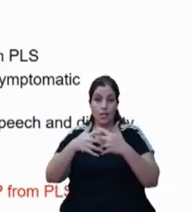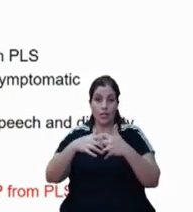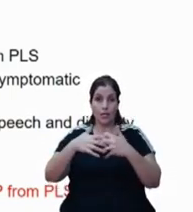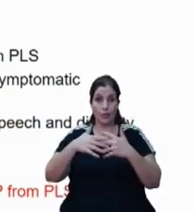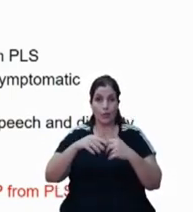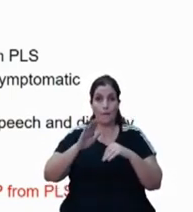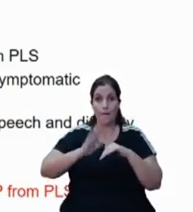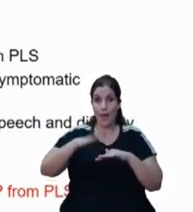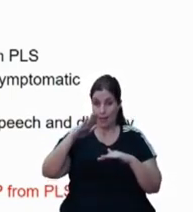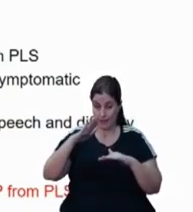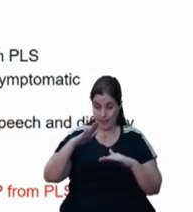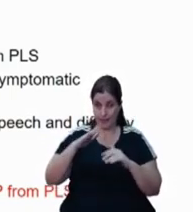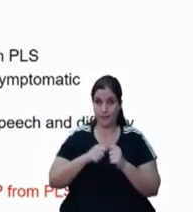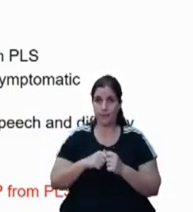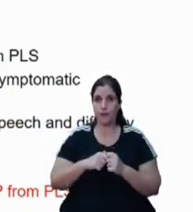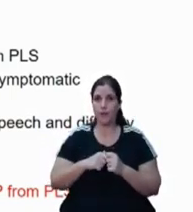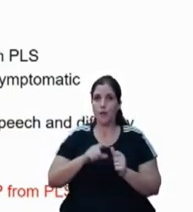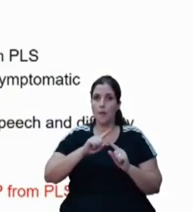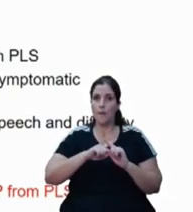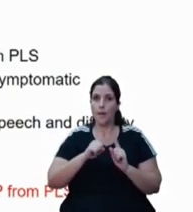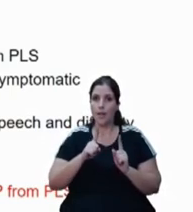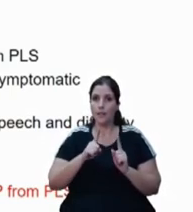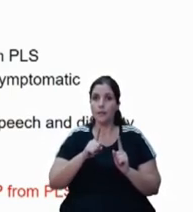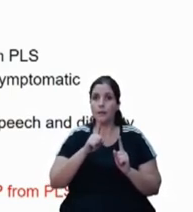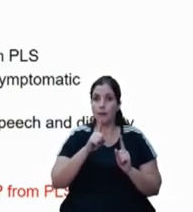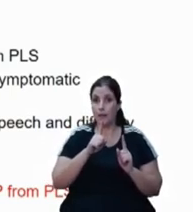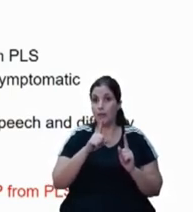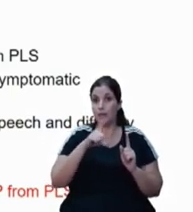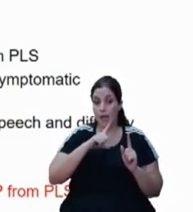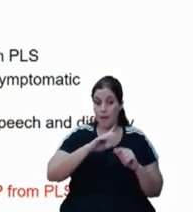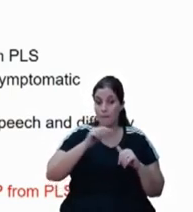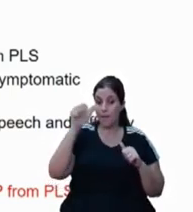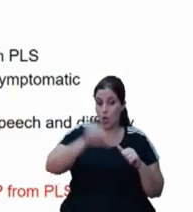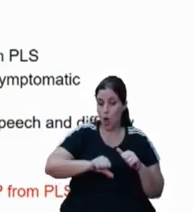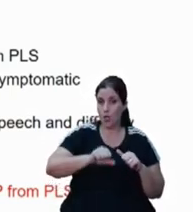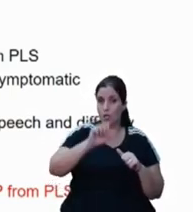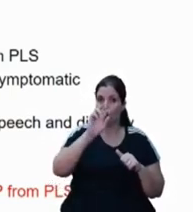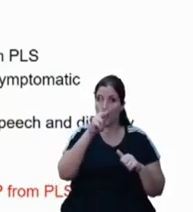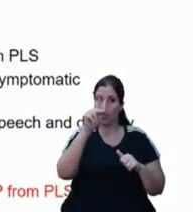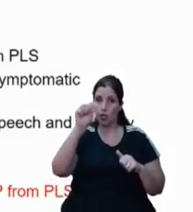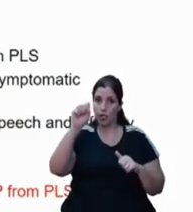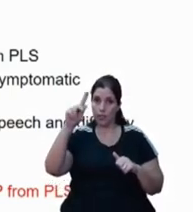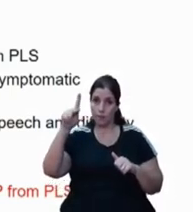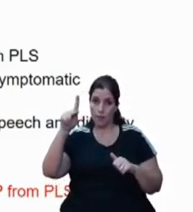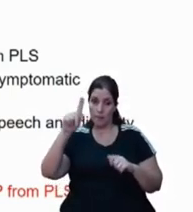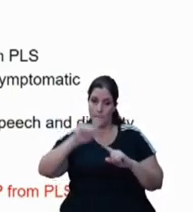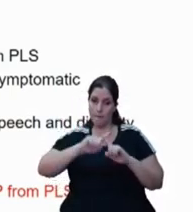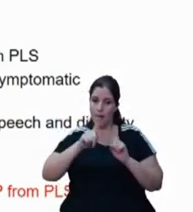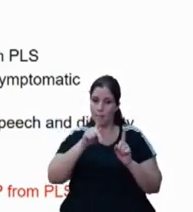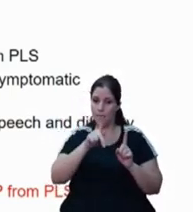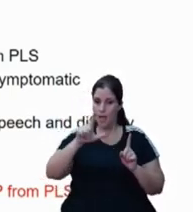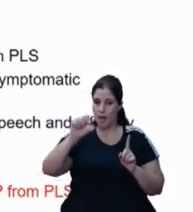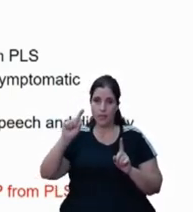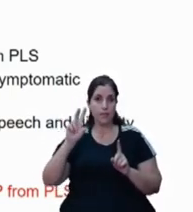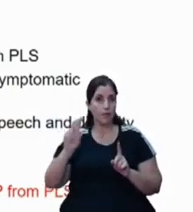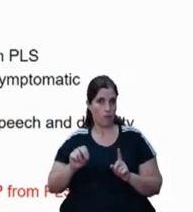em HSP, mas não em PLS, por envolvimento dos membros inferiores, fala e